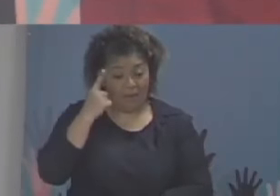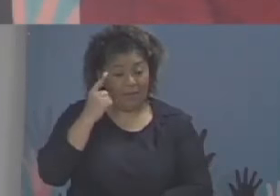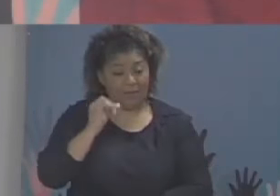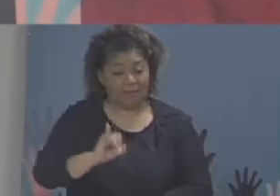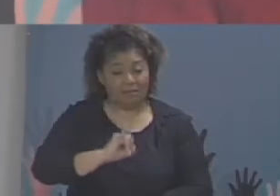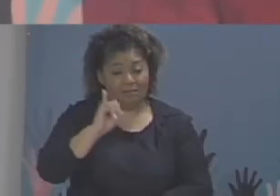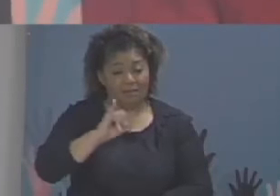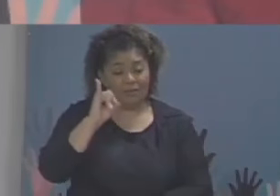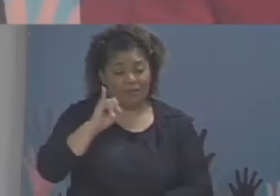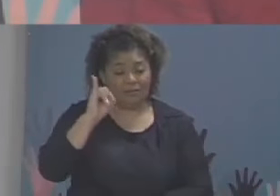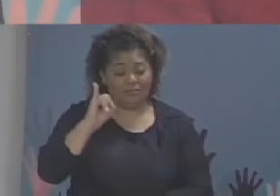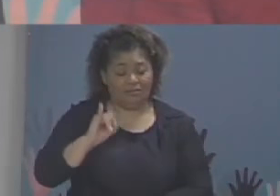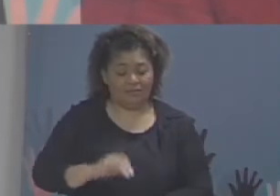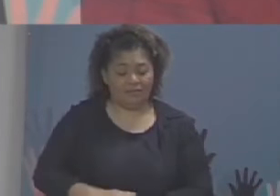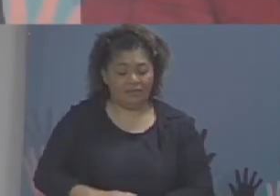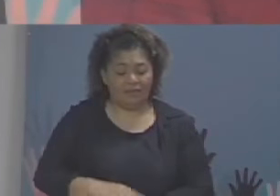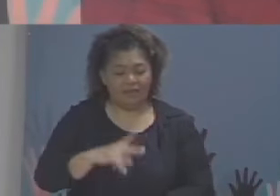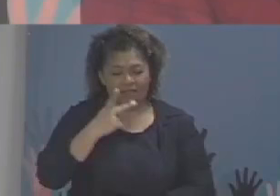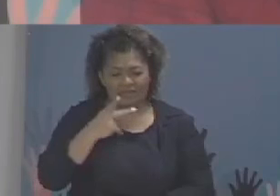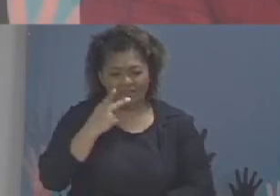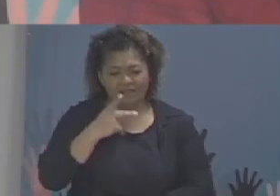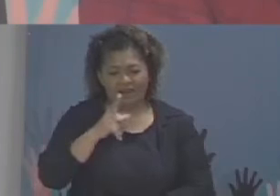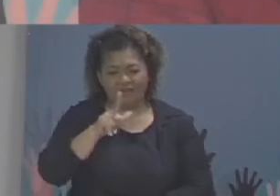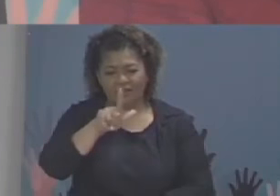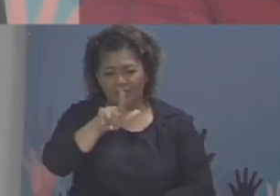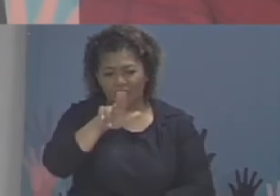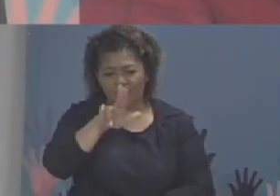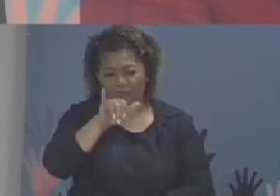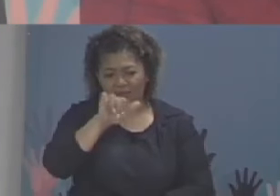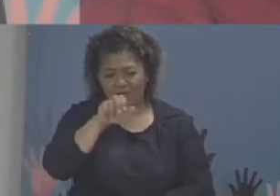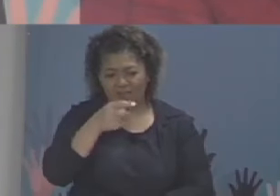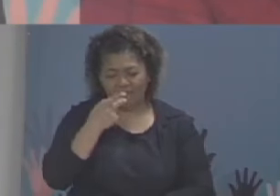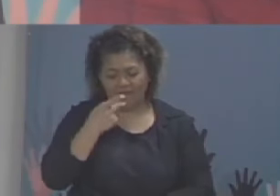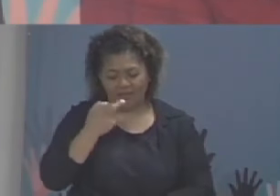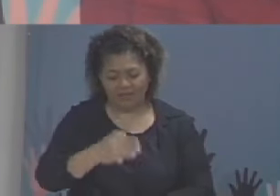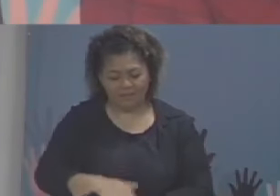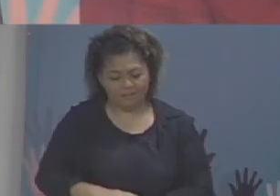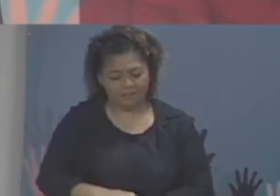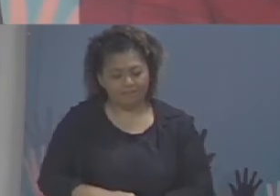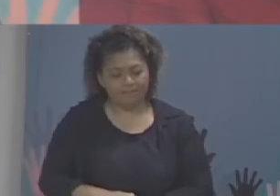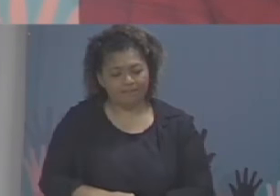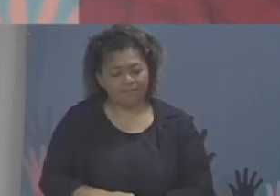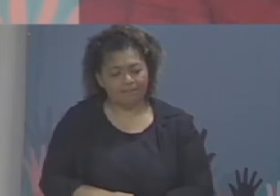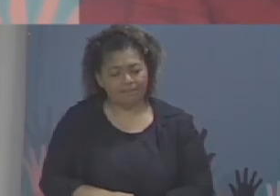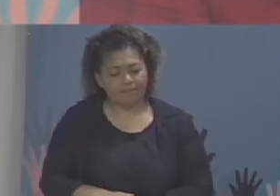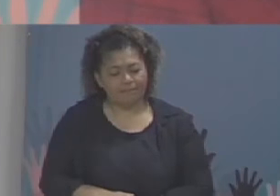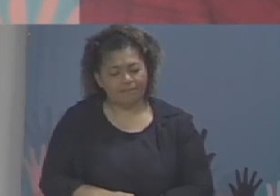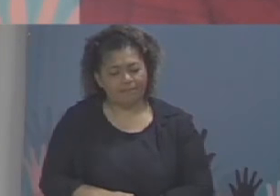importante essa fala do Luiz, até porque ele coloca muito na figura dele, né?